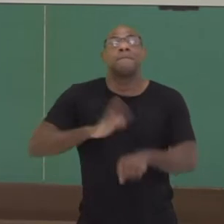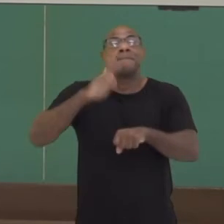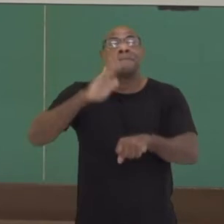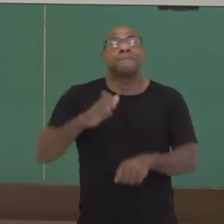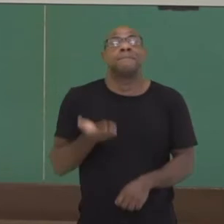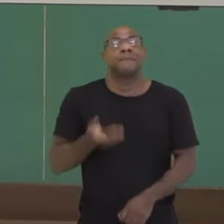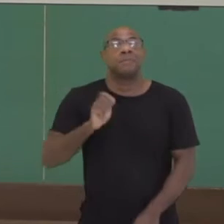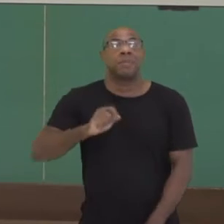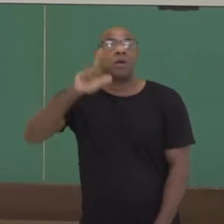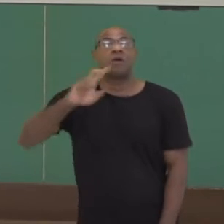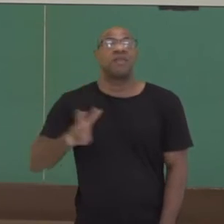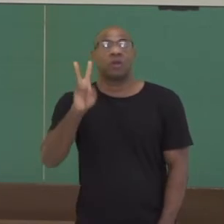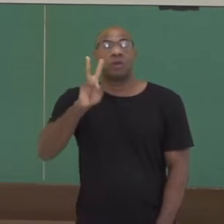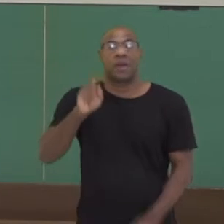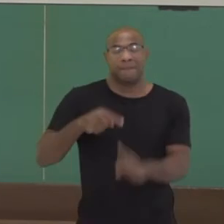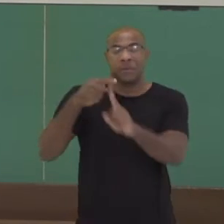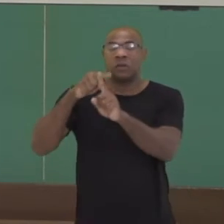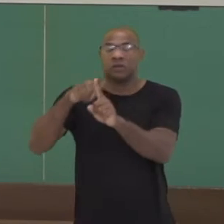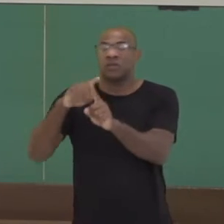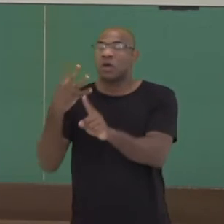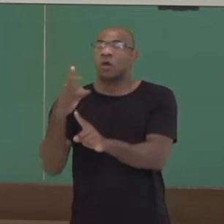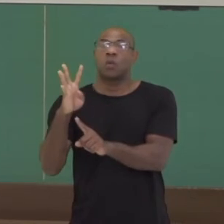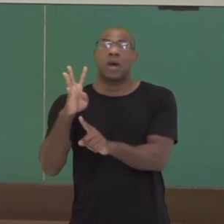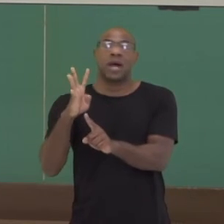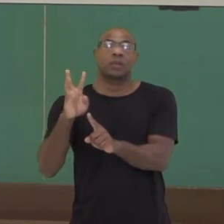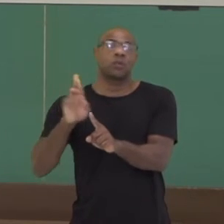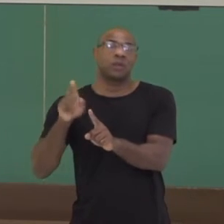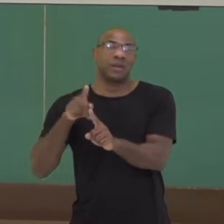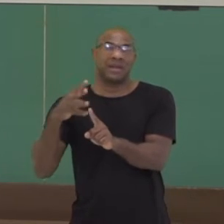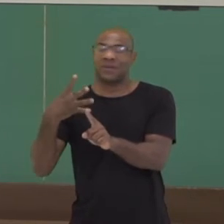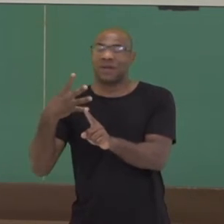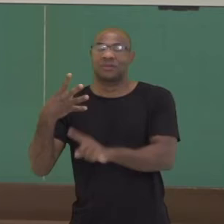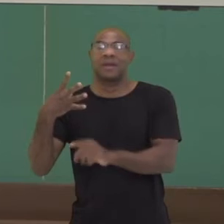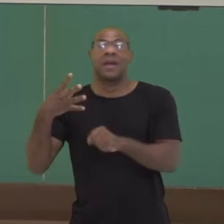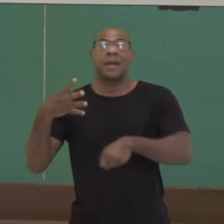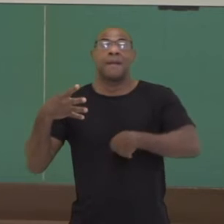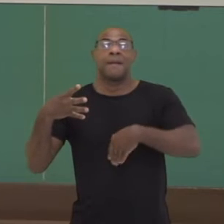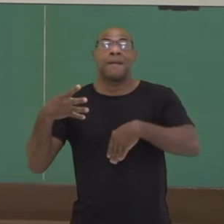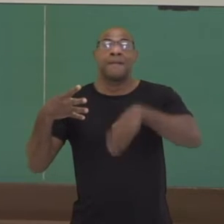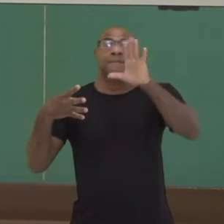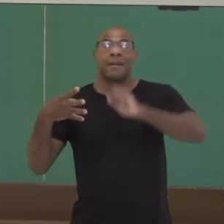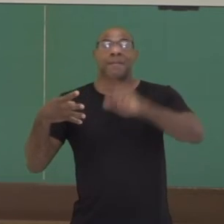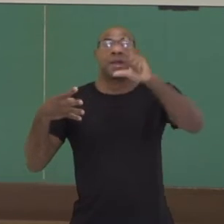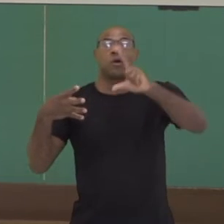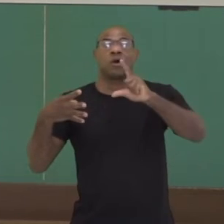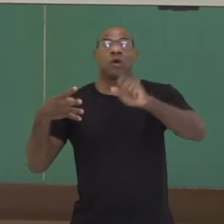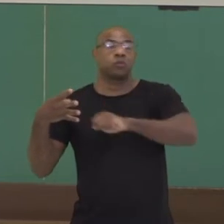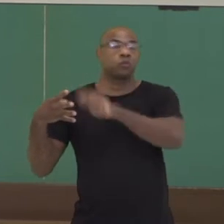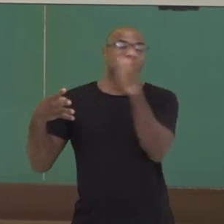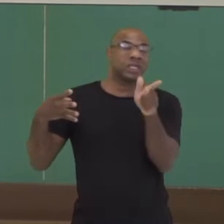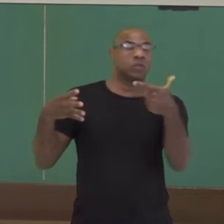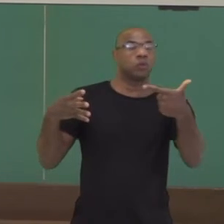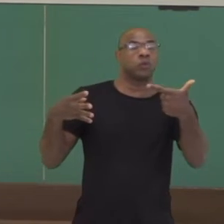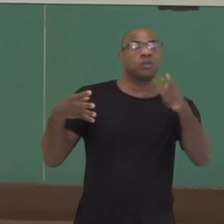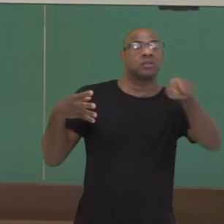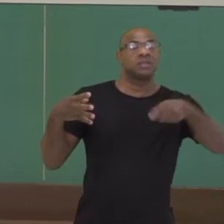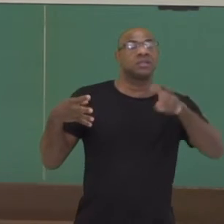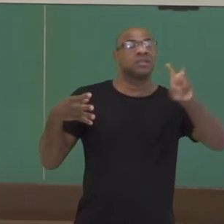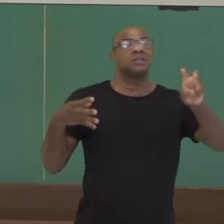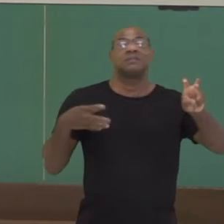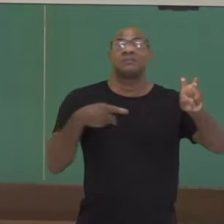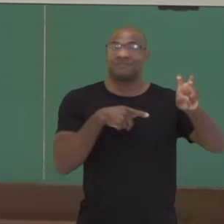ele é positivo, né? 4, ele é maior que 2,5. Então, como o maior valor